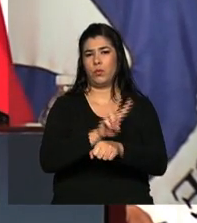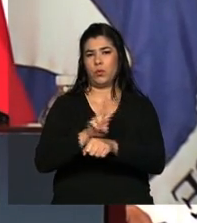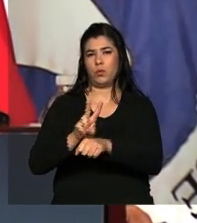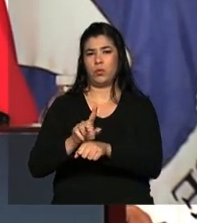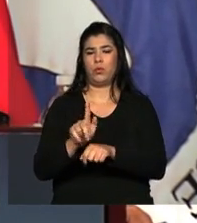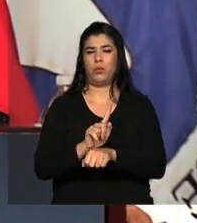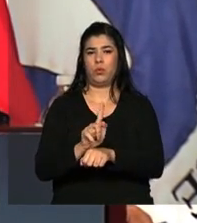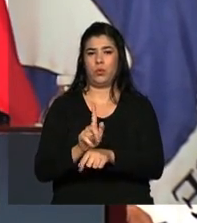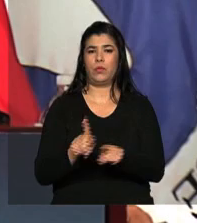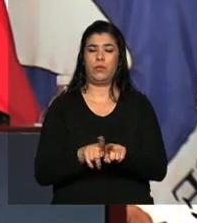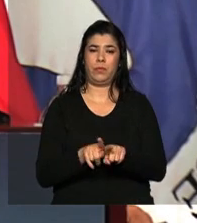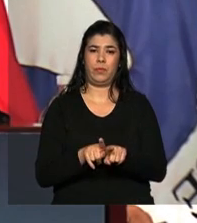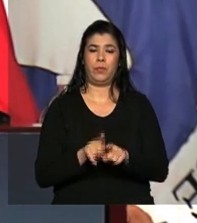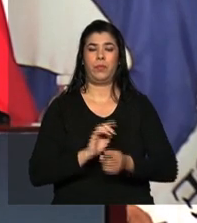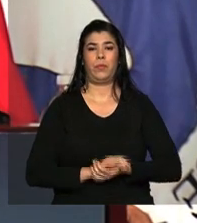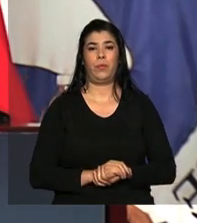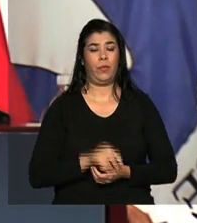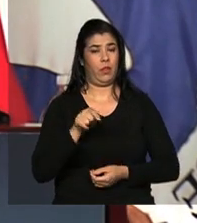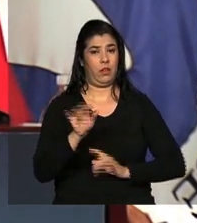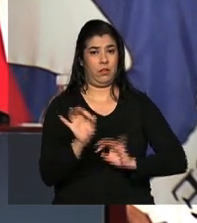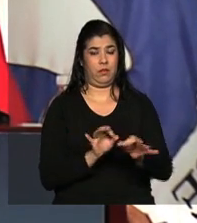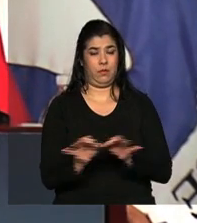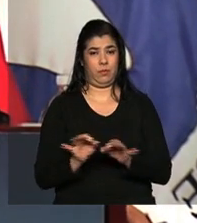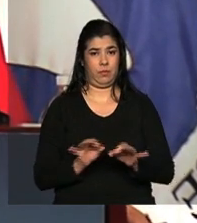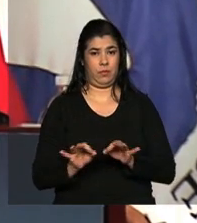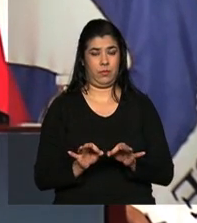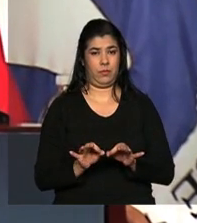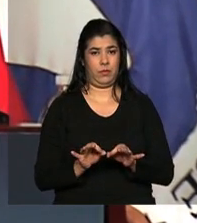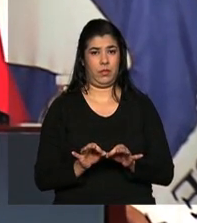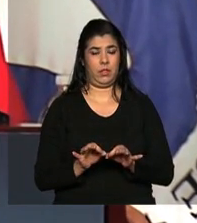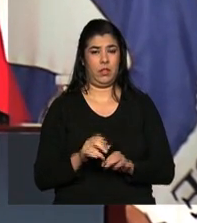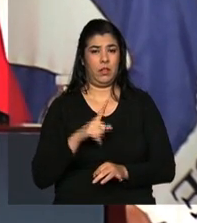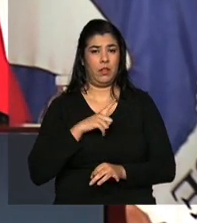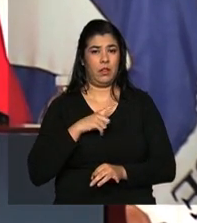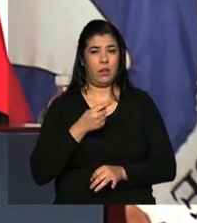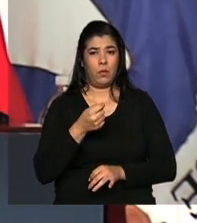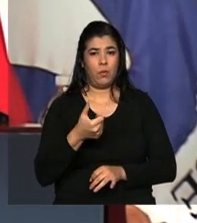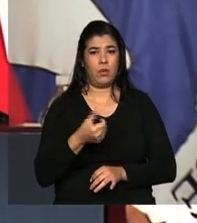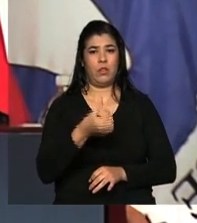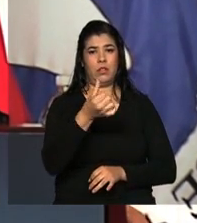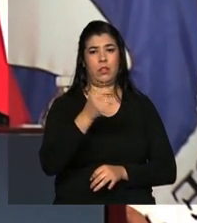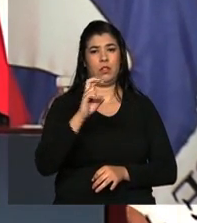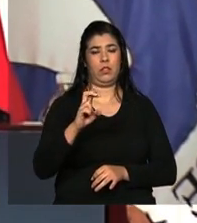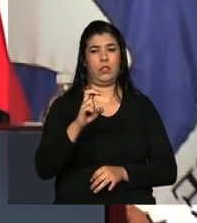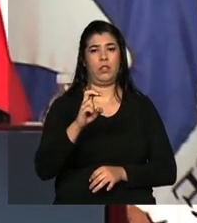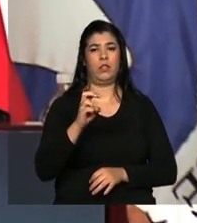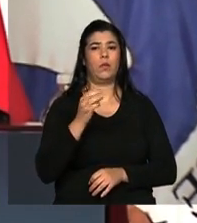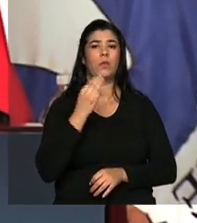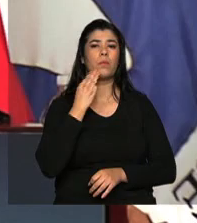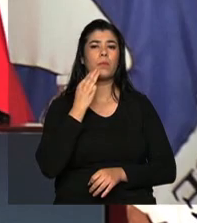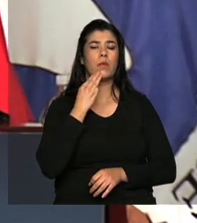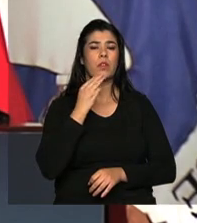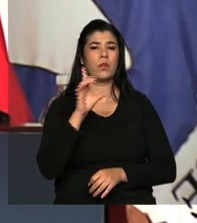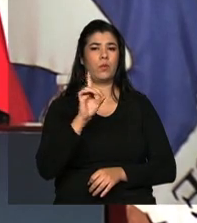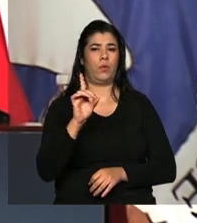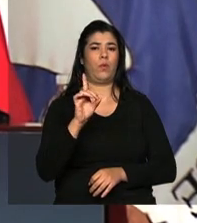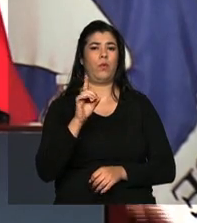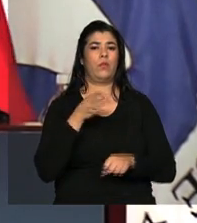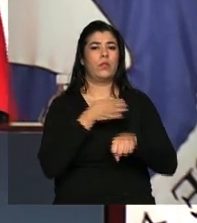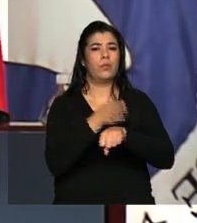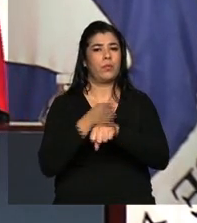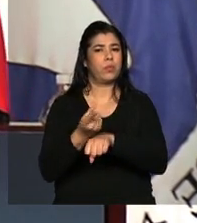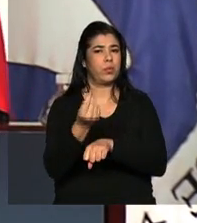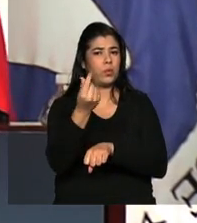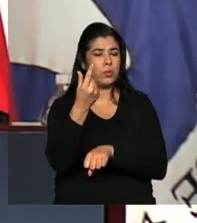atividades. Este plano, com quase 65 bilhões de dólares de